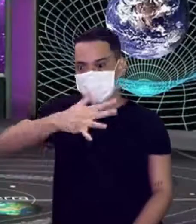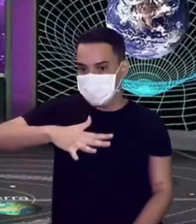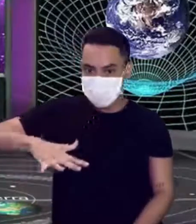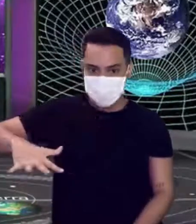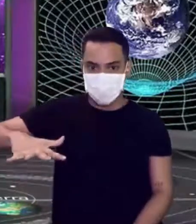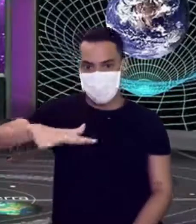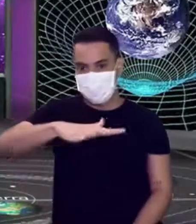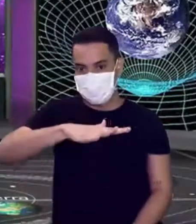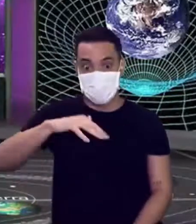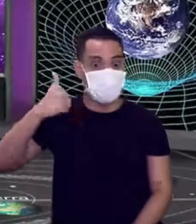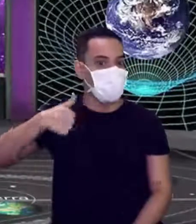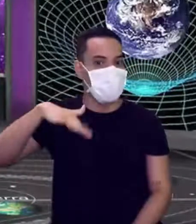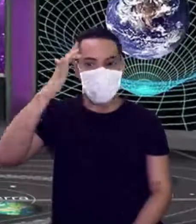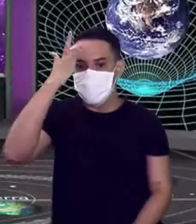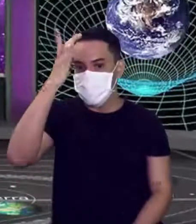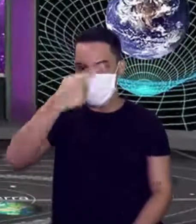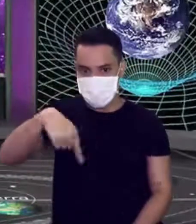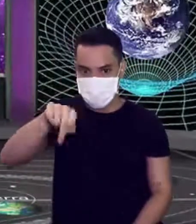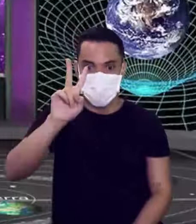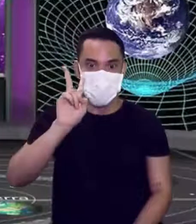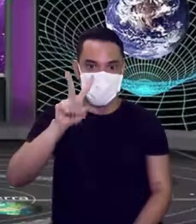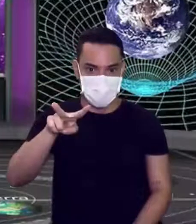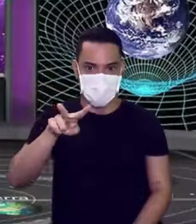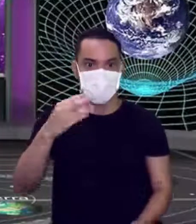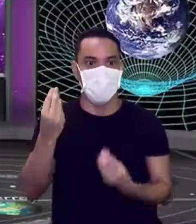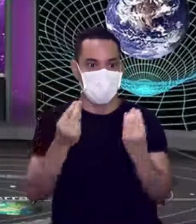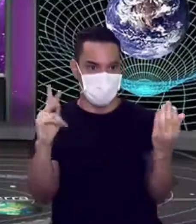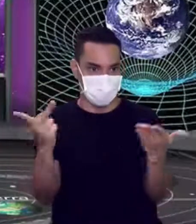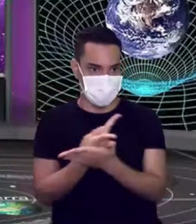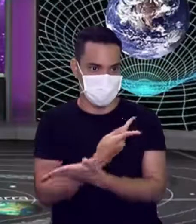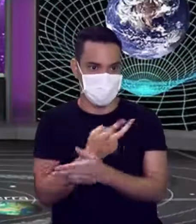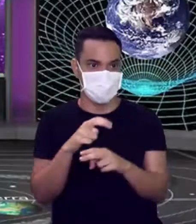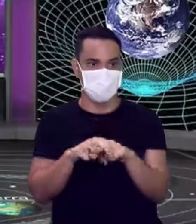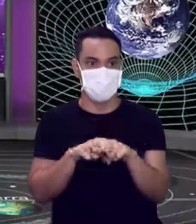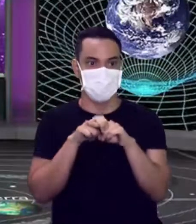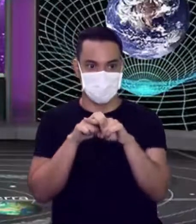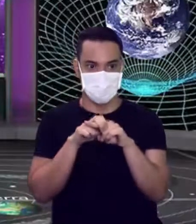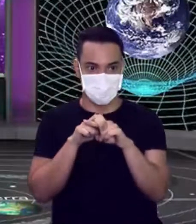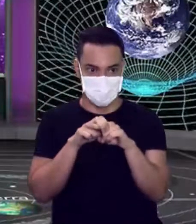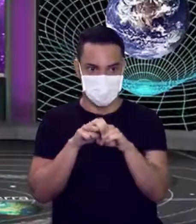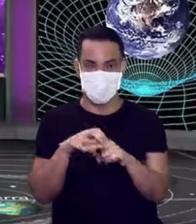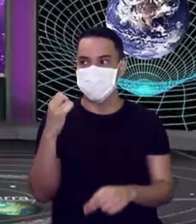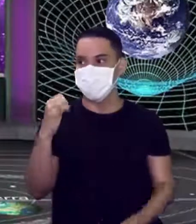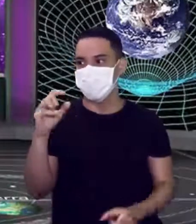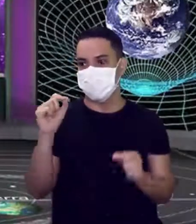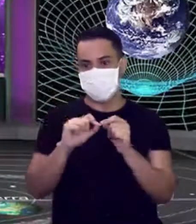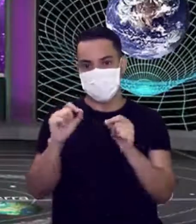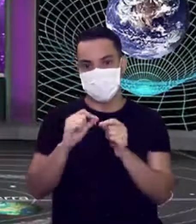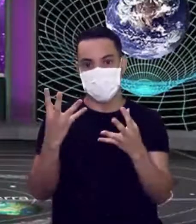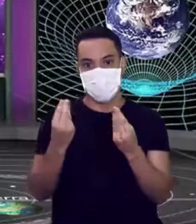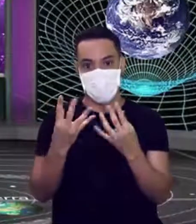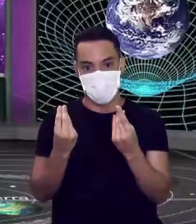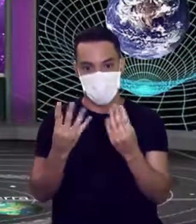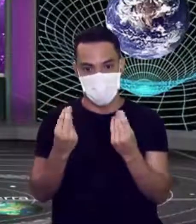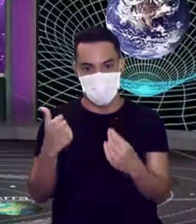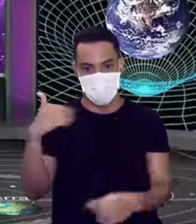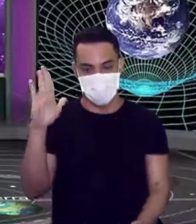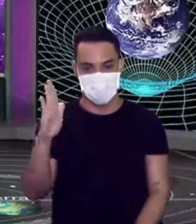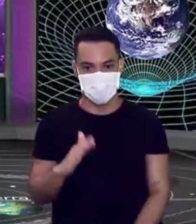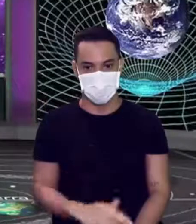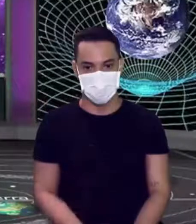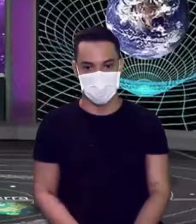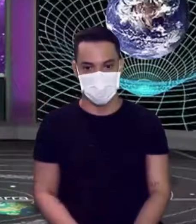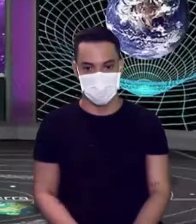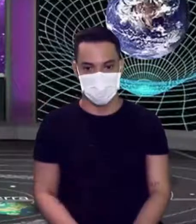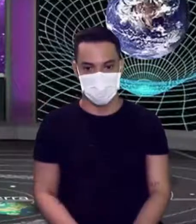seco, é muito mais fácil você fazer essa troca de cargas. Então, imagine, ó, se eu eletrizar muito aqui, ó, vou eletrizar bem,